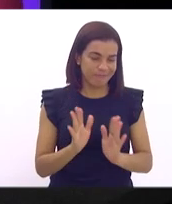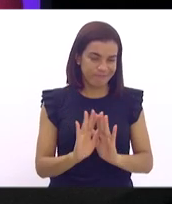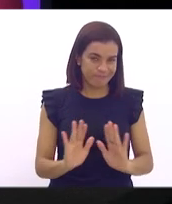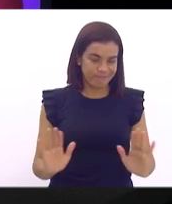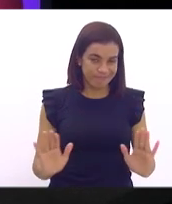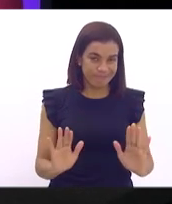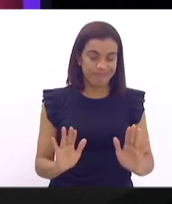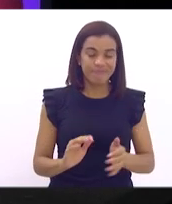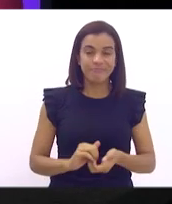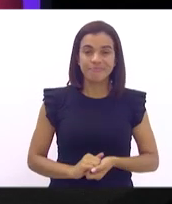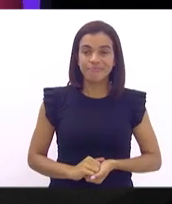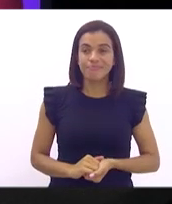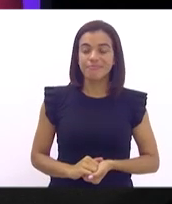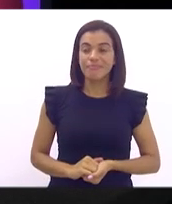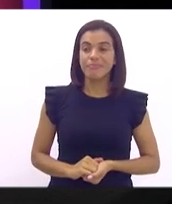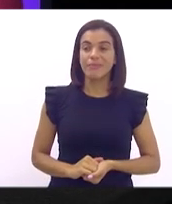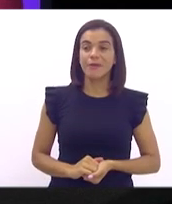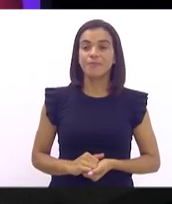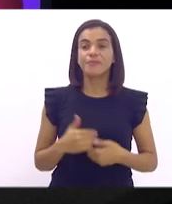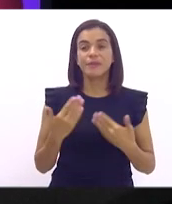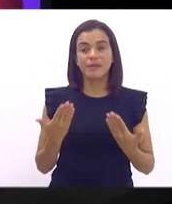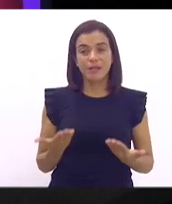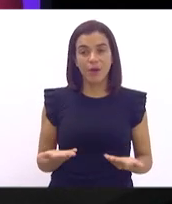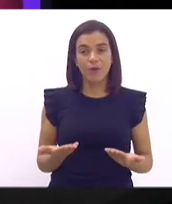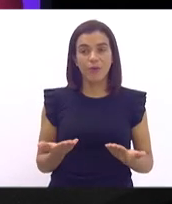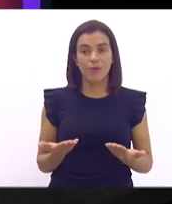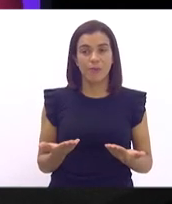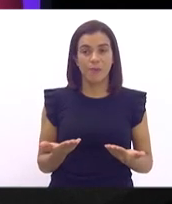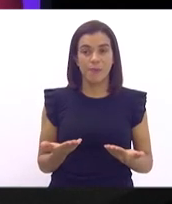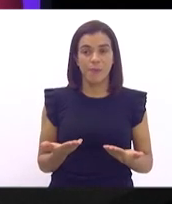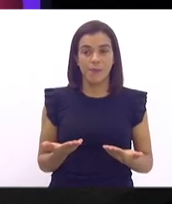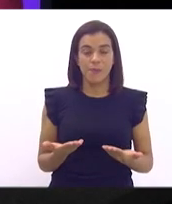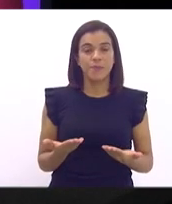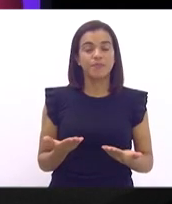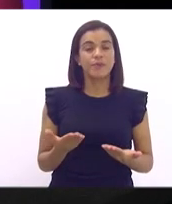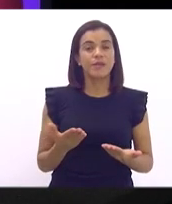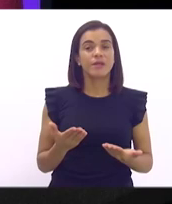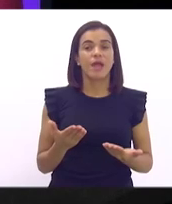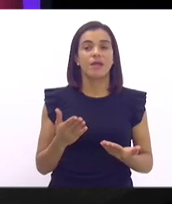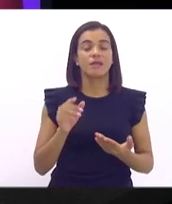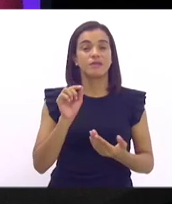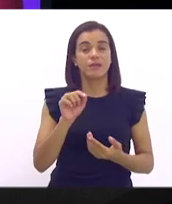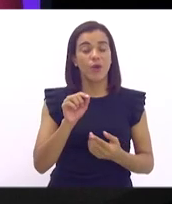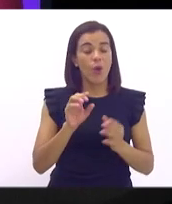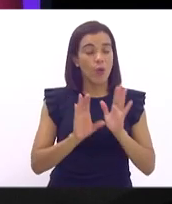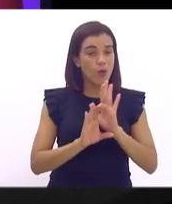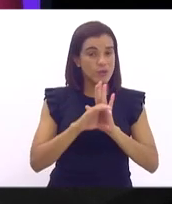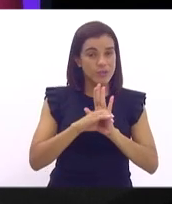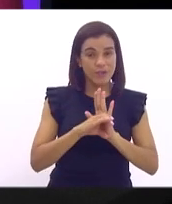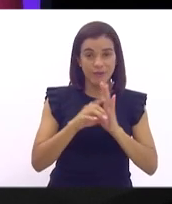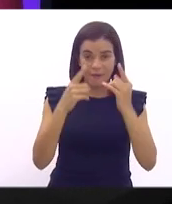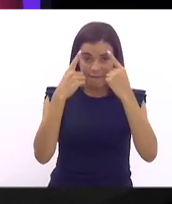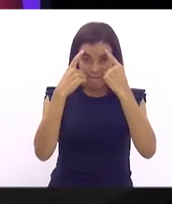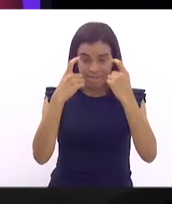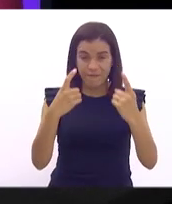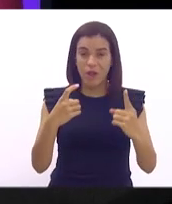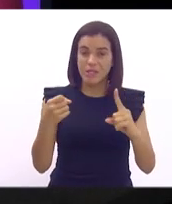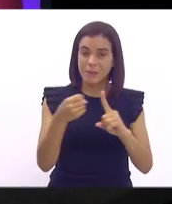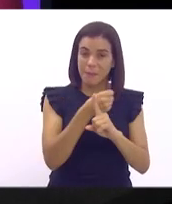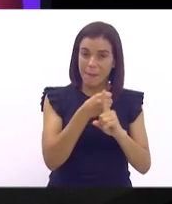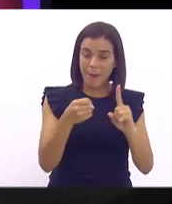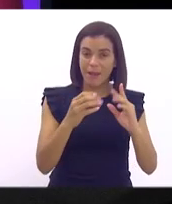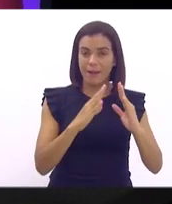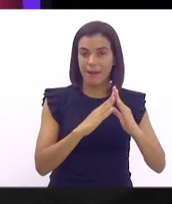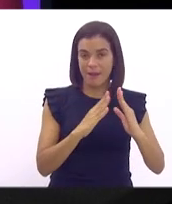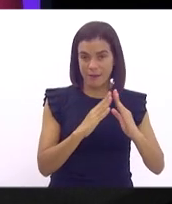momentos, então, isso implica no conceito da violência doméstica